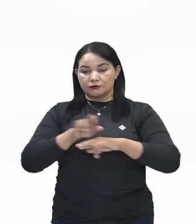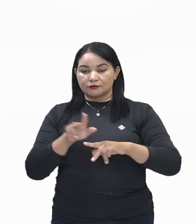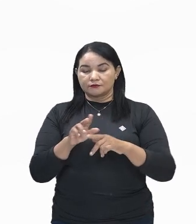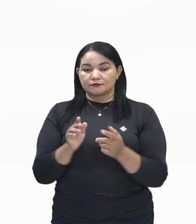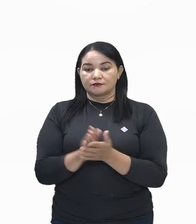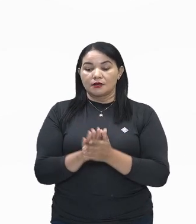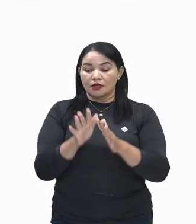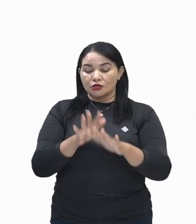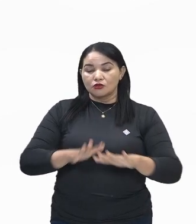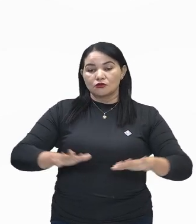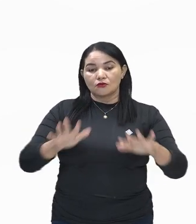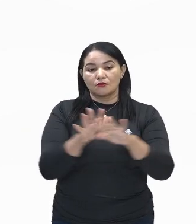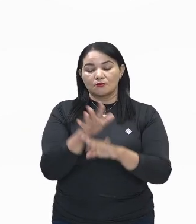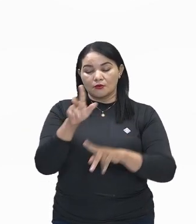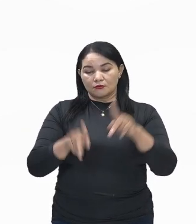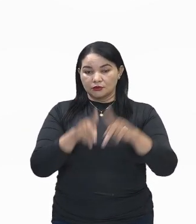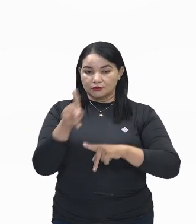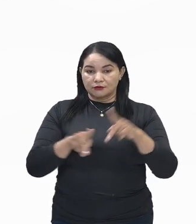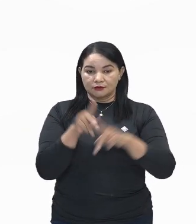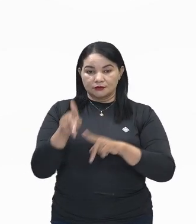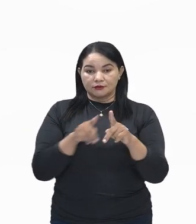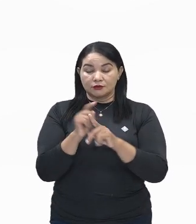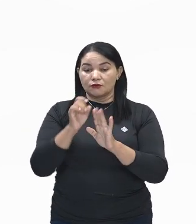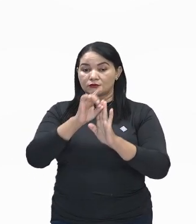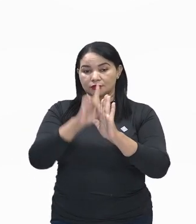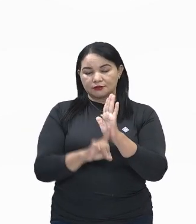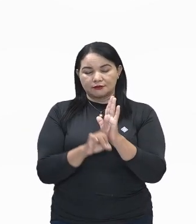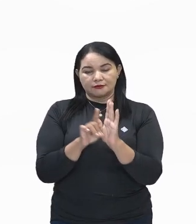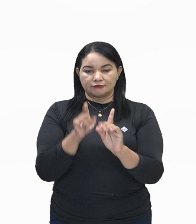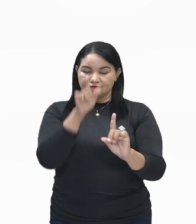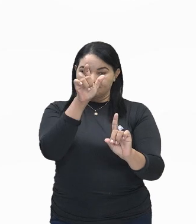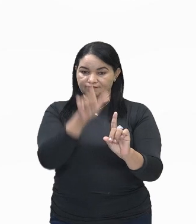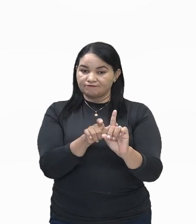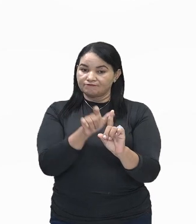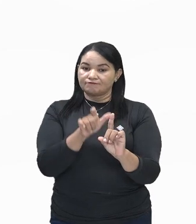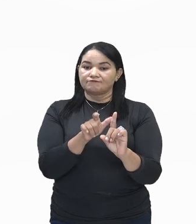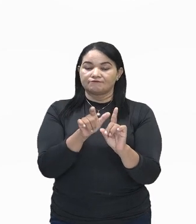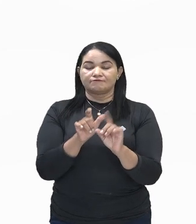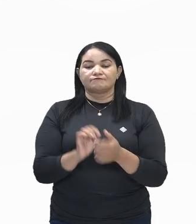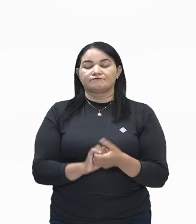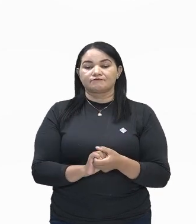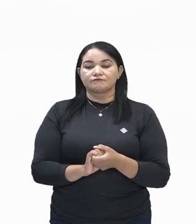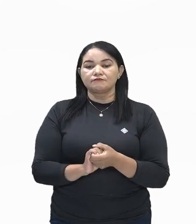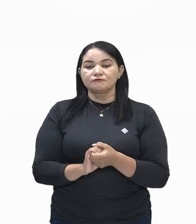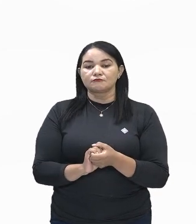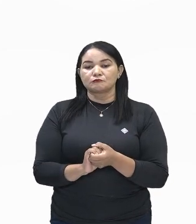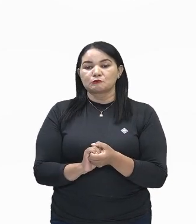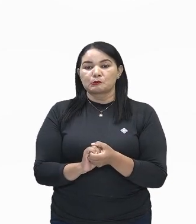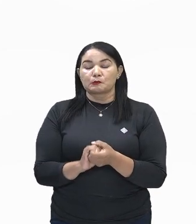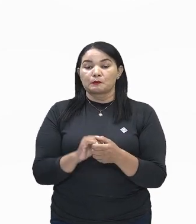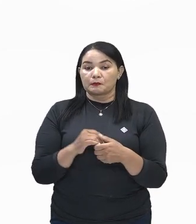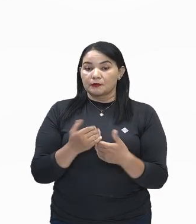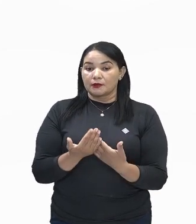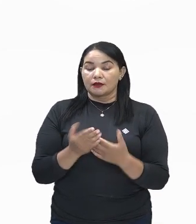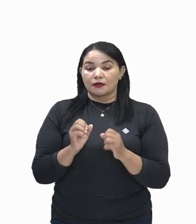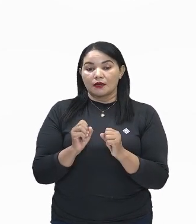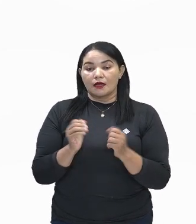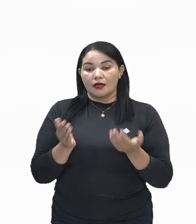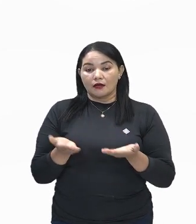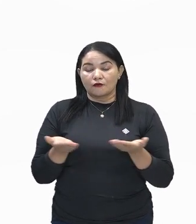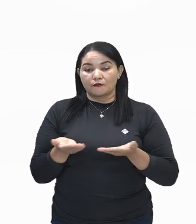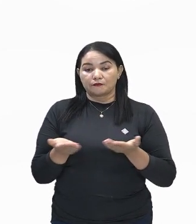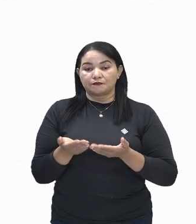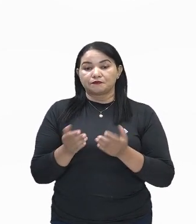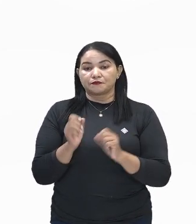vivemos aí com os direitos civis. Todos esses direitos aí, ó. Tá bom? E agora vamos ver um pouco também